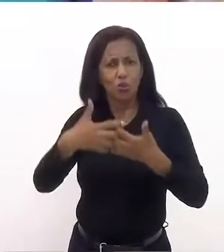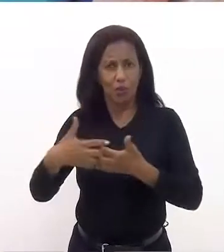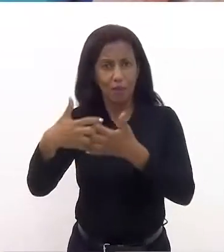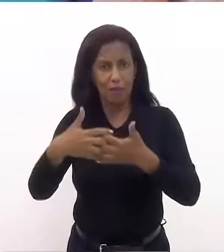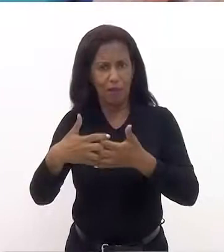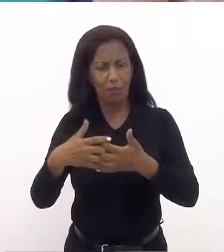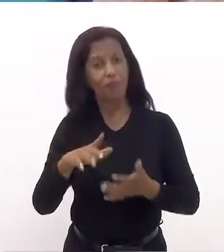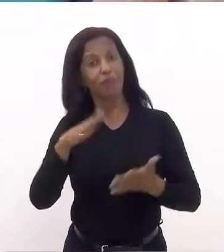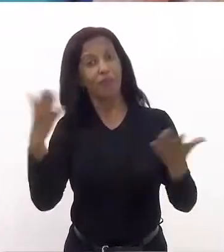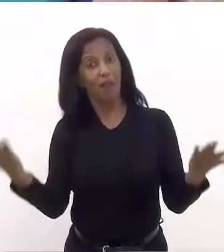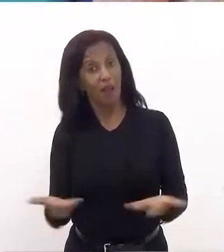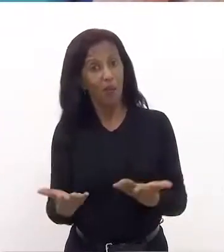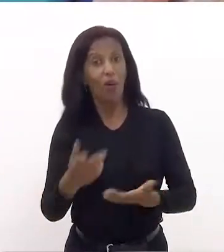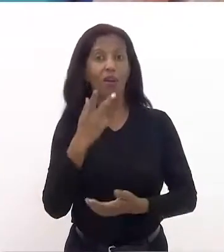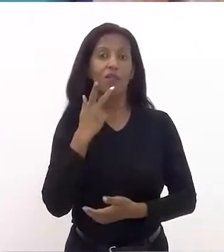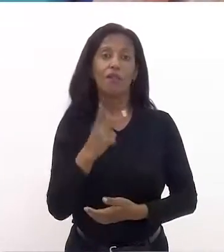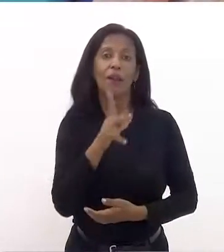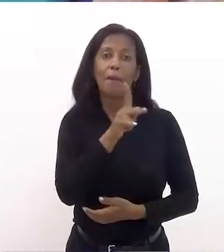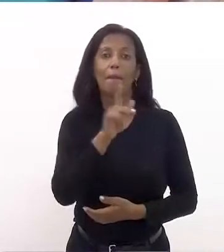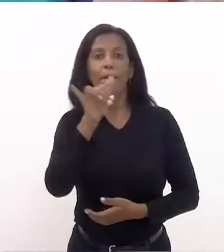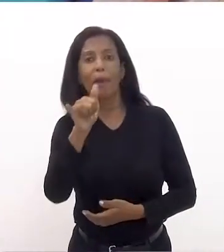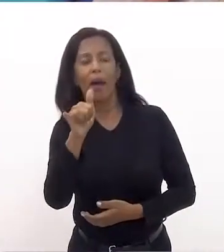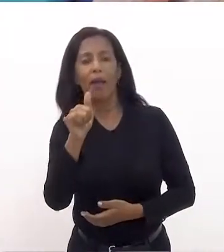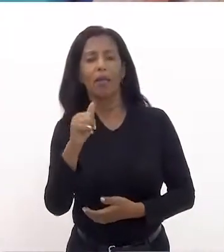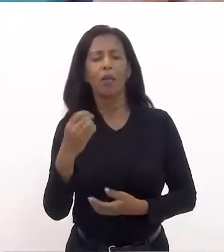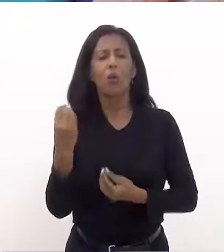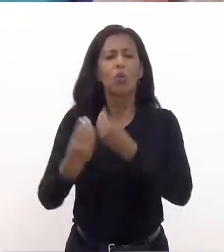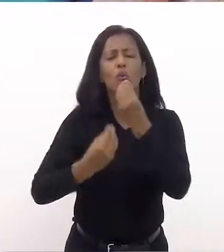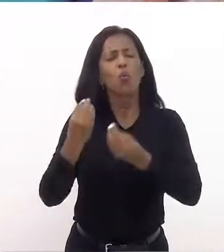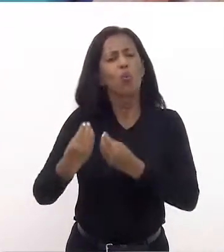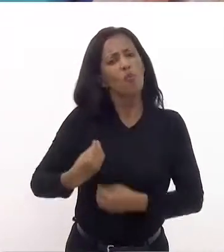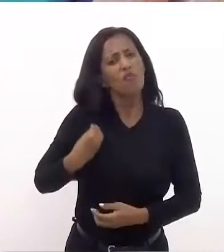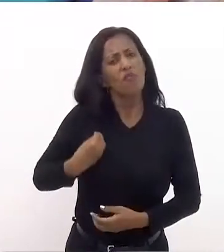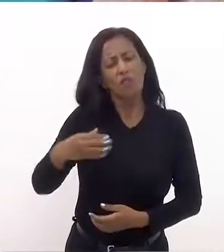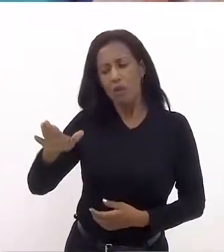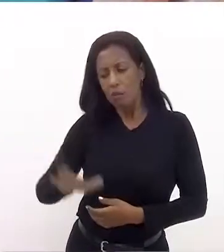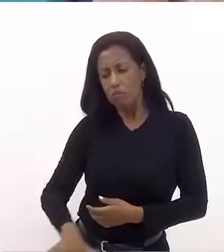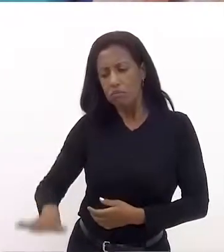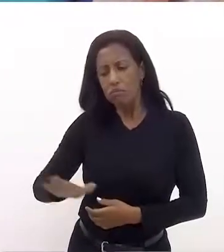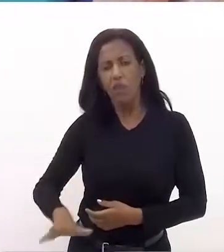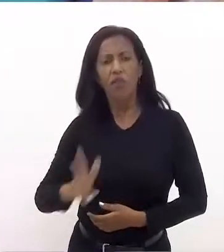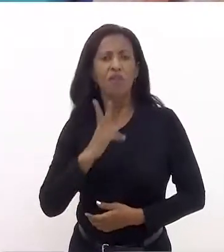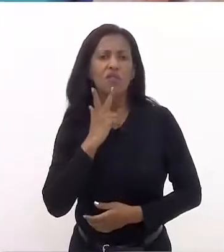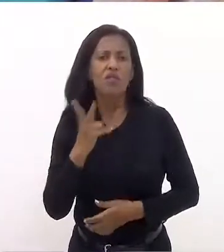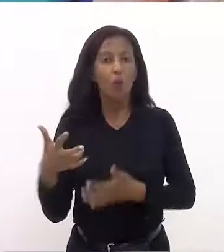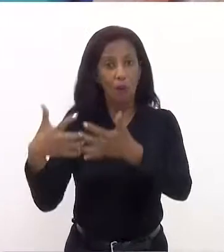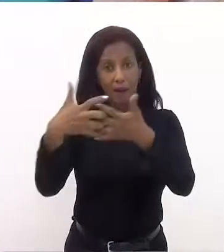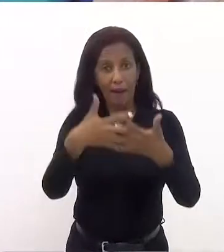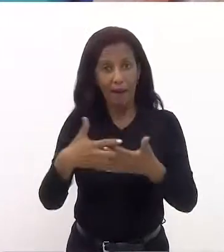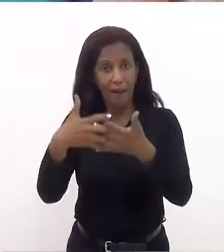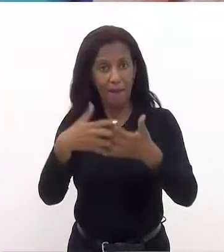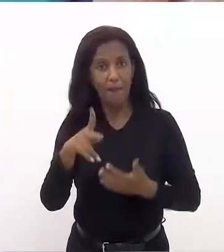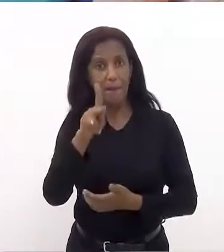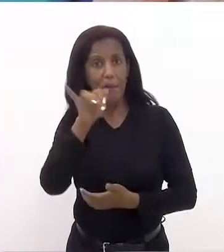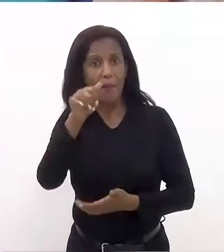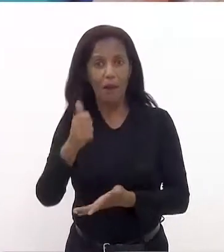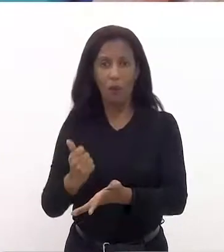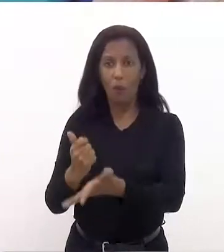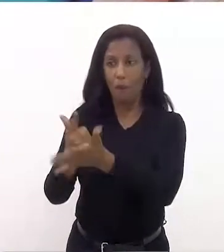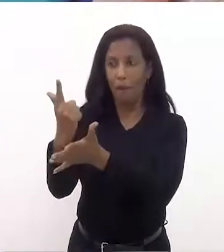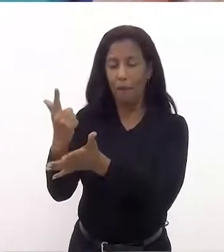contasse um pouquinho a história dos seus pais, né, da sua criação. Como é que foi a sua infância? Você falou no caminhão lá, meu pai ia